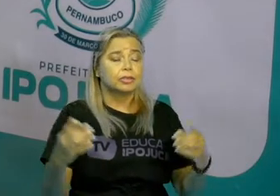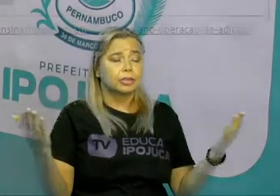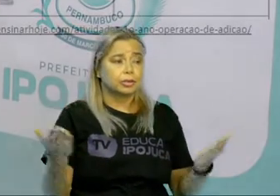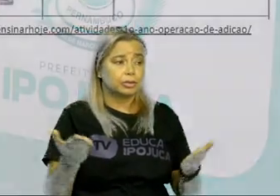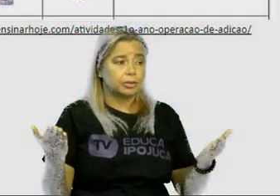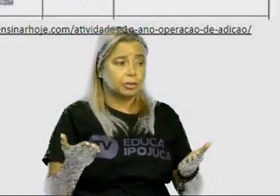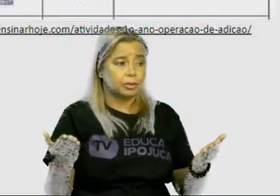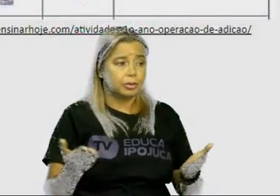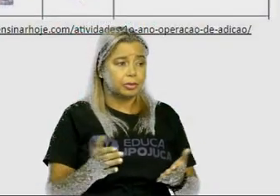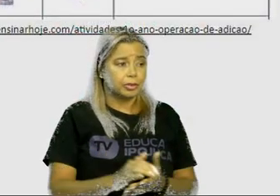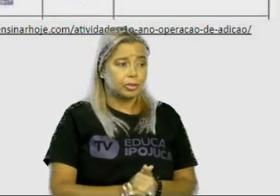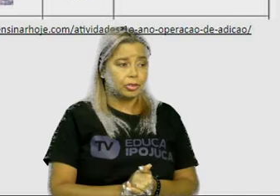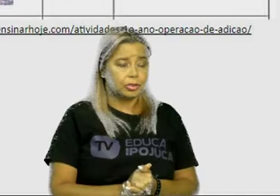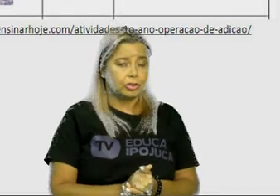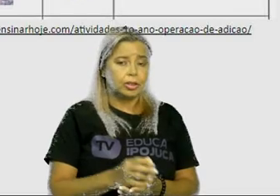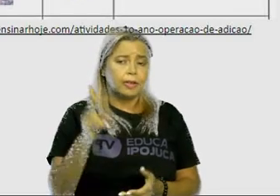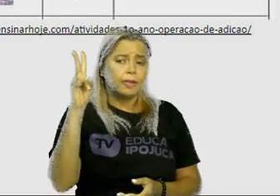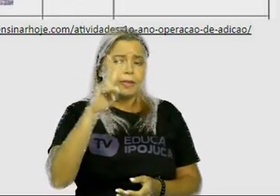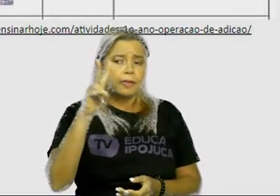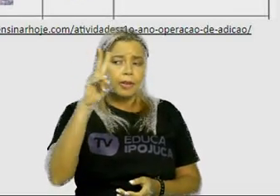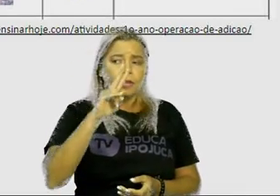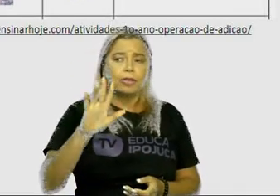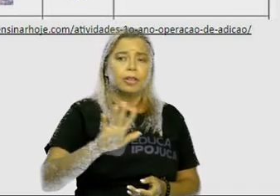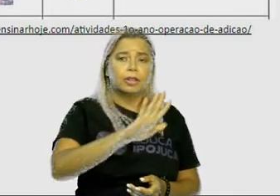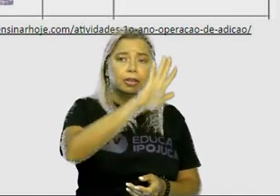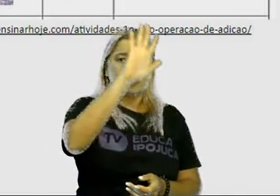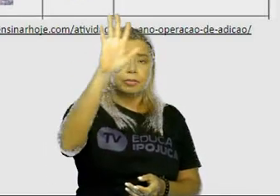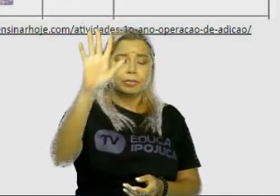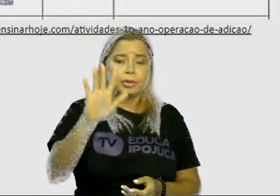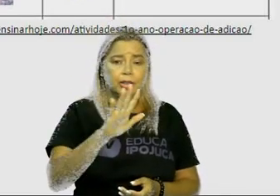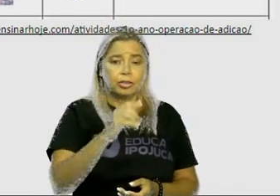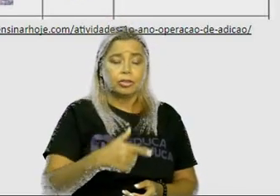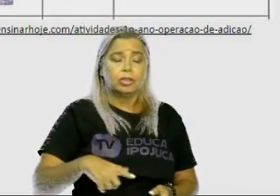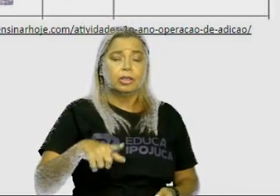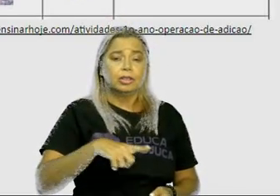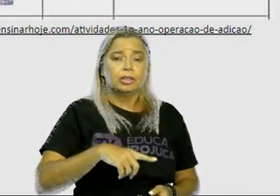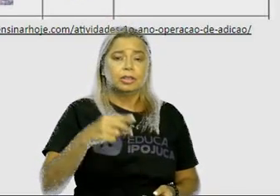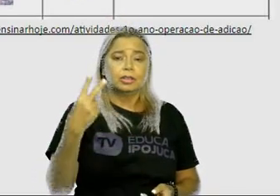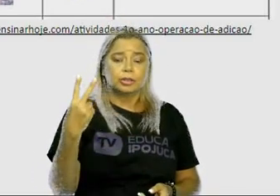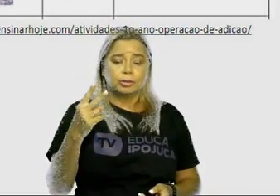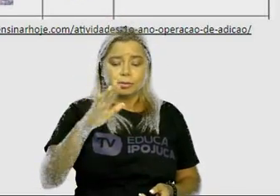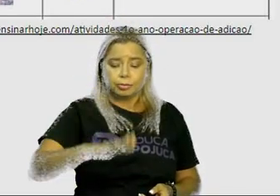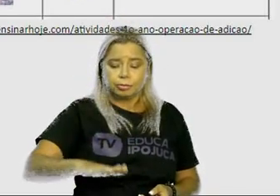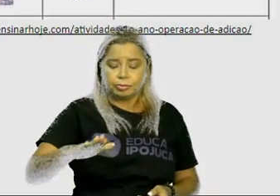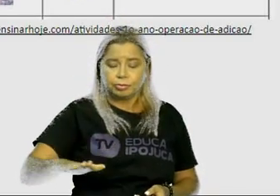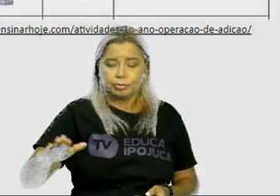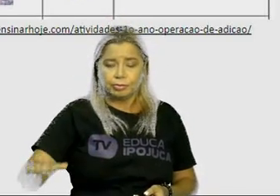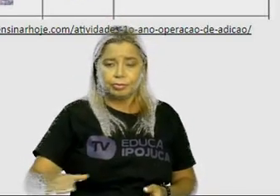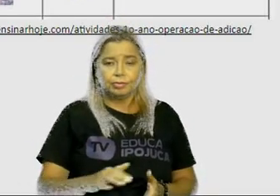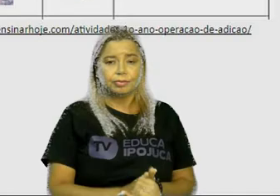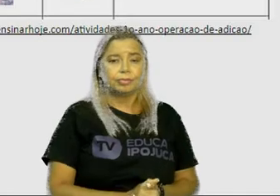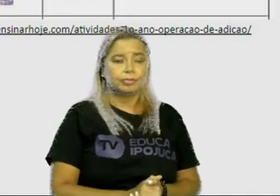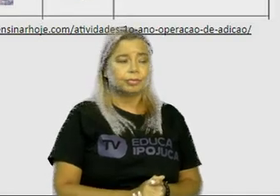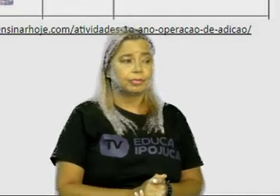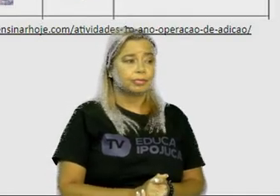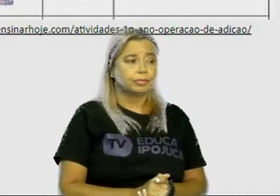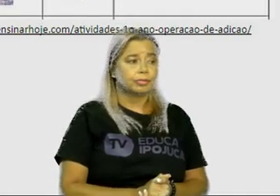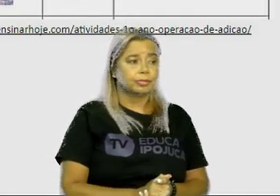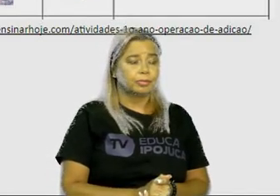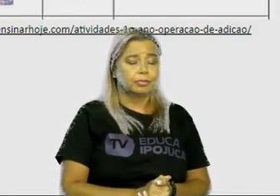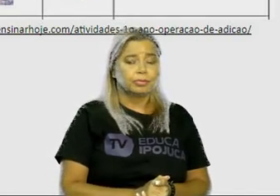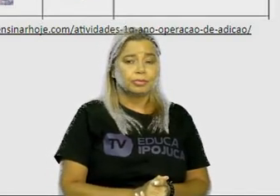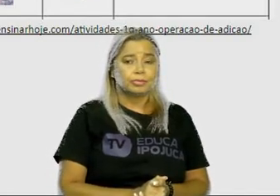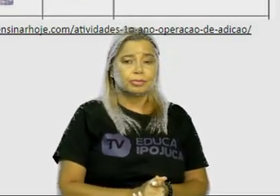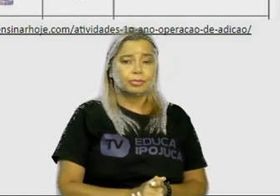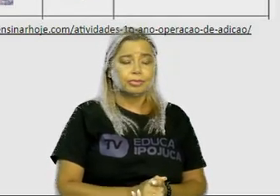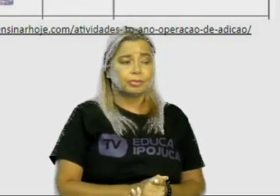é análise aqui a imagem temos duas crianças Lucas e Paulo e temos